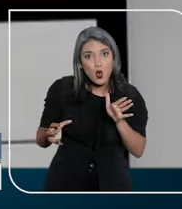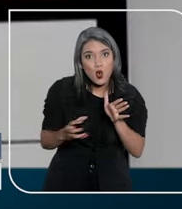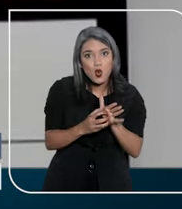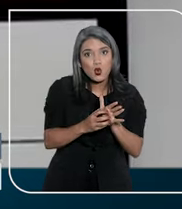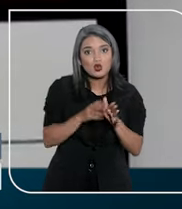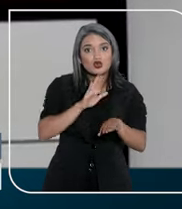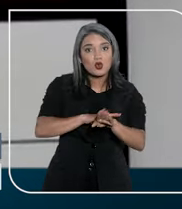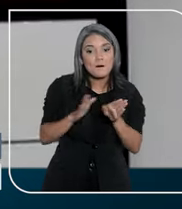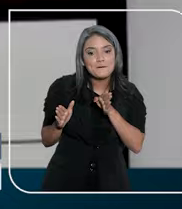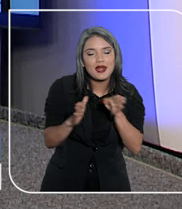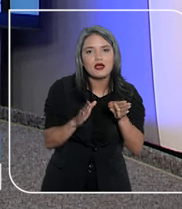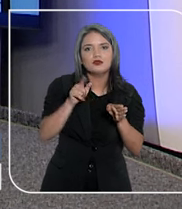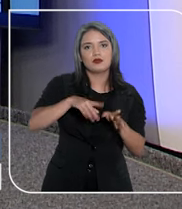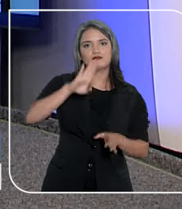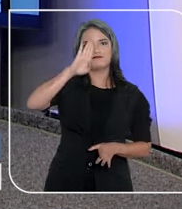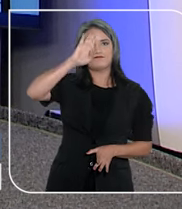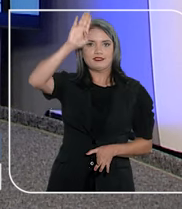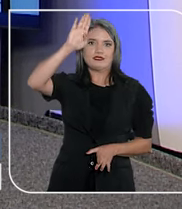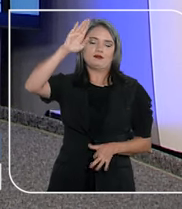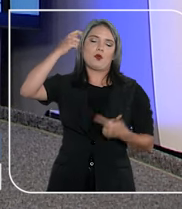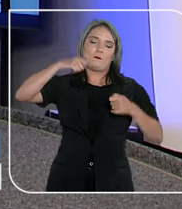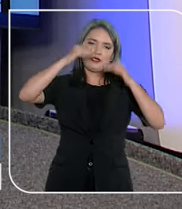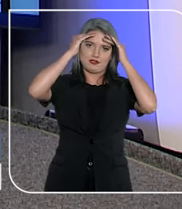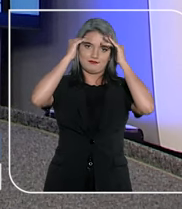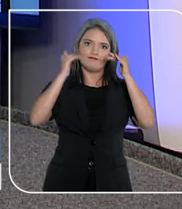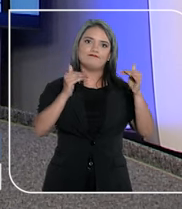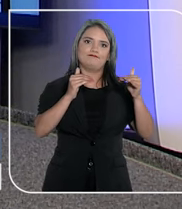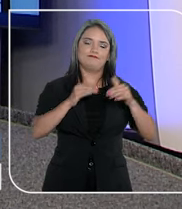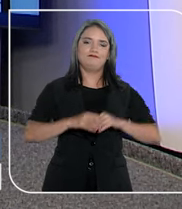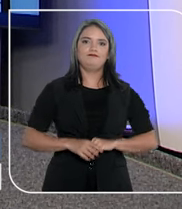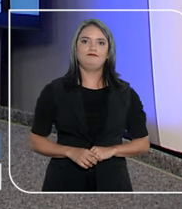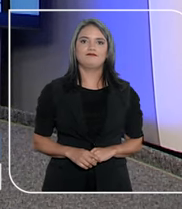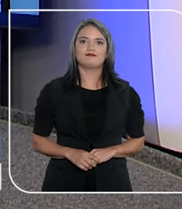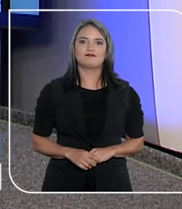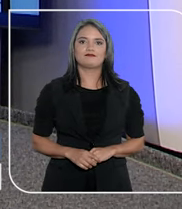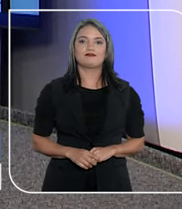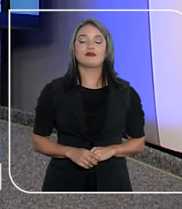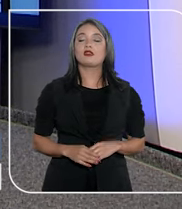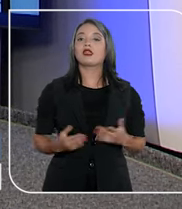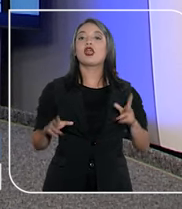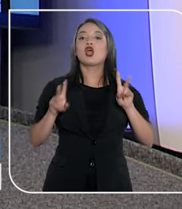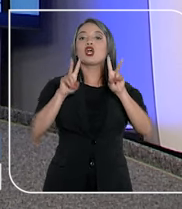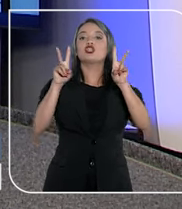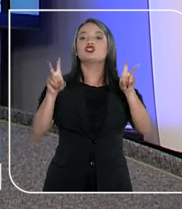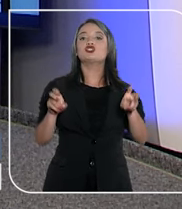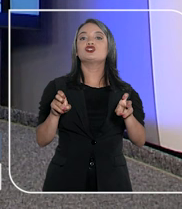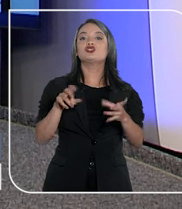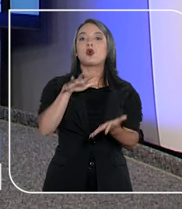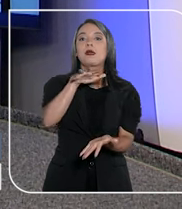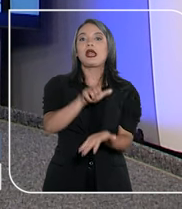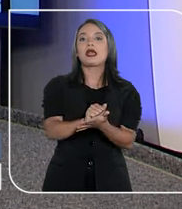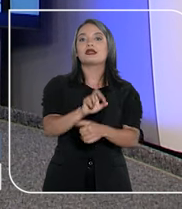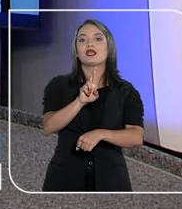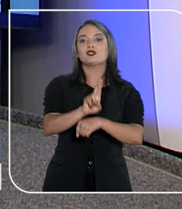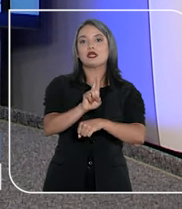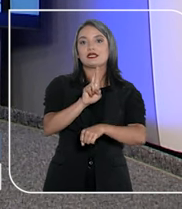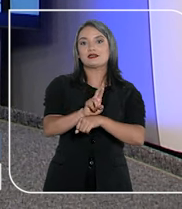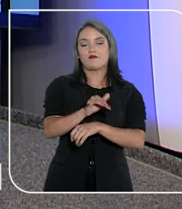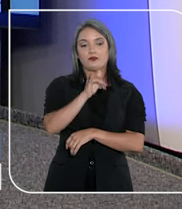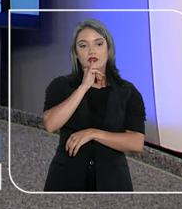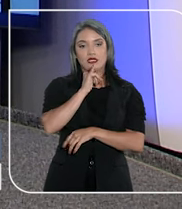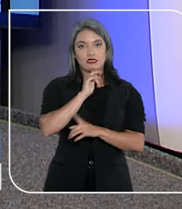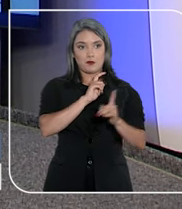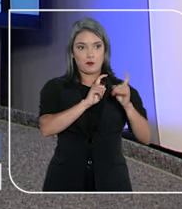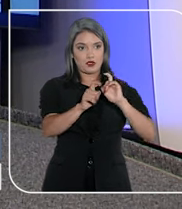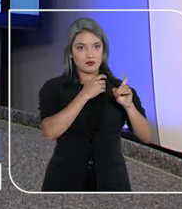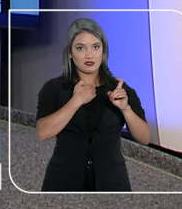é o que manda nesse caso. Agora, doutor Fábio, com relação ao cadastro de reserva, se a administração contrata algum temporário,